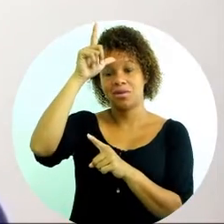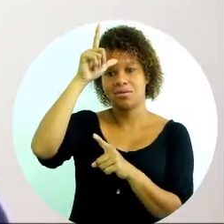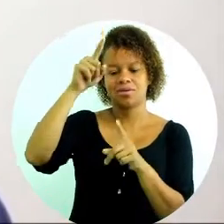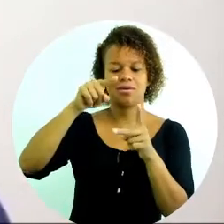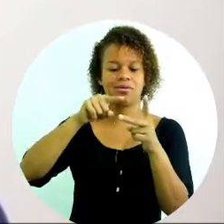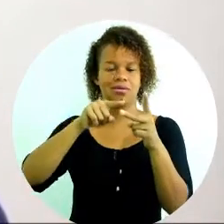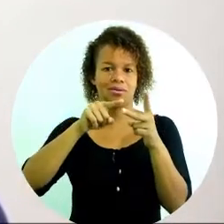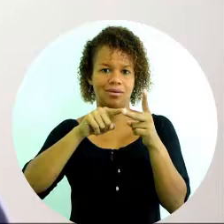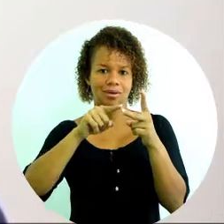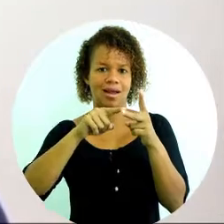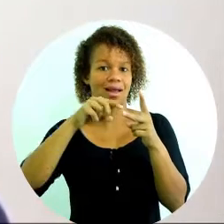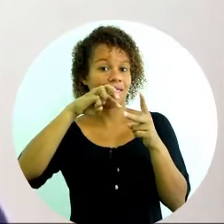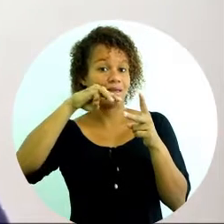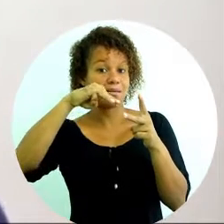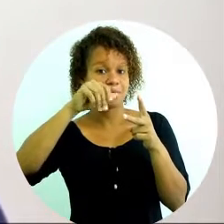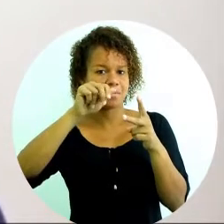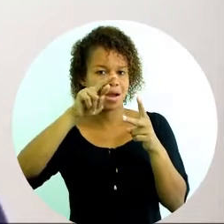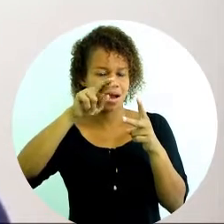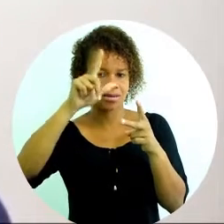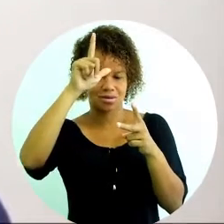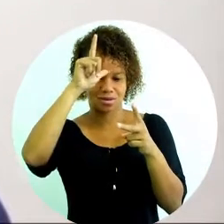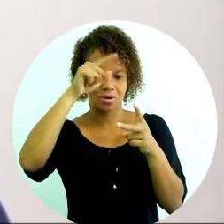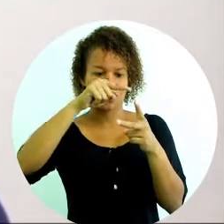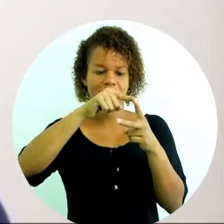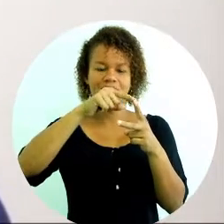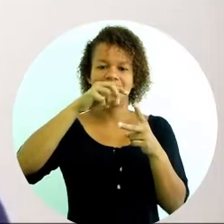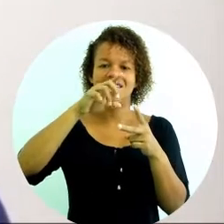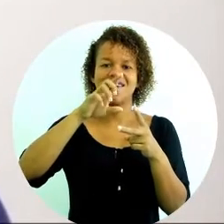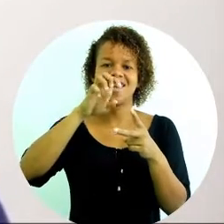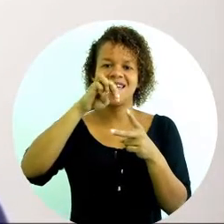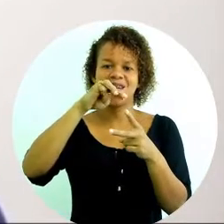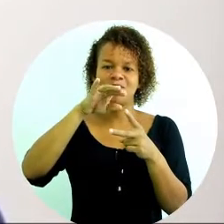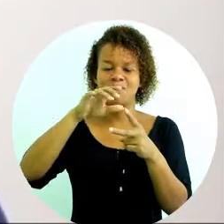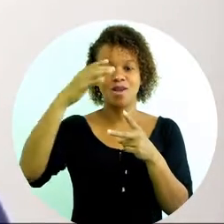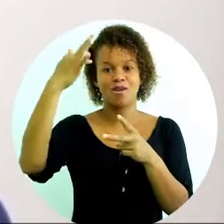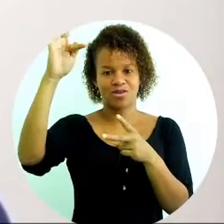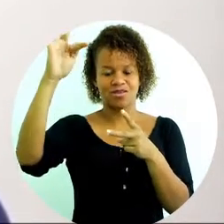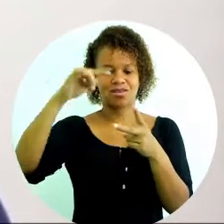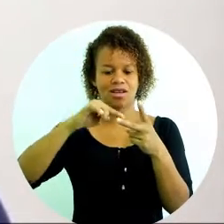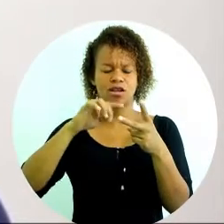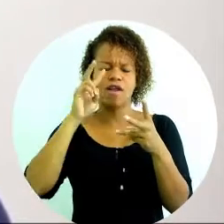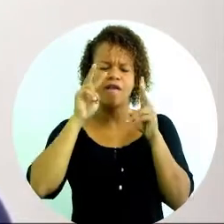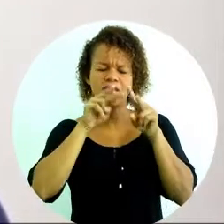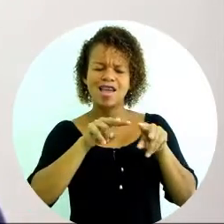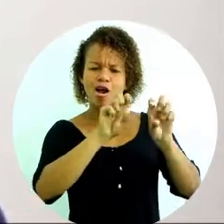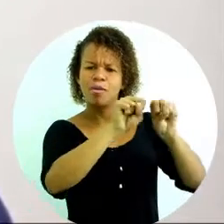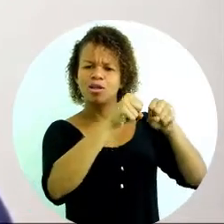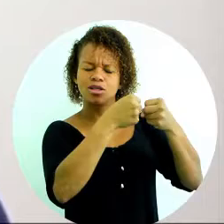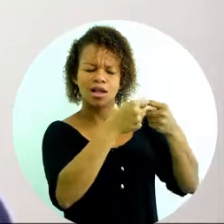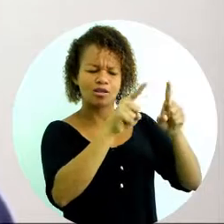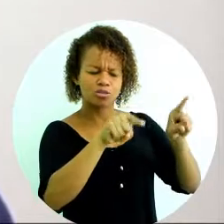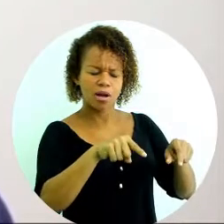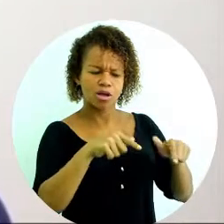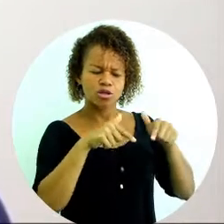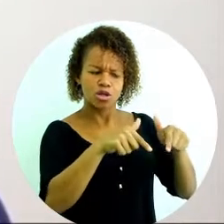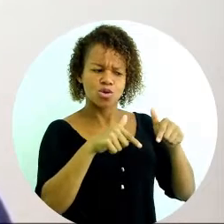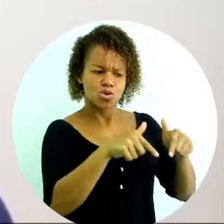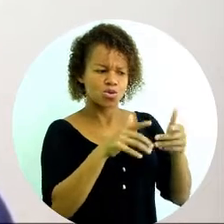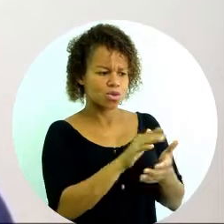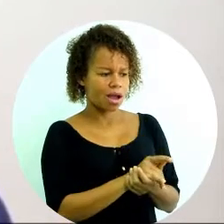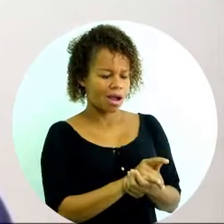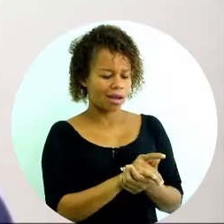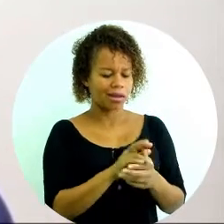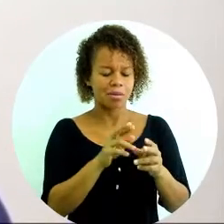marxista, baseada no pensamento do alemão Karl Marx, do materialismo histórico, que vê a sociedade como um espaço de